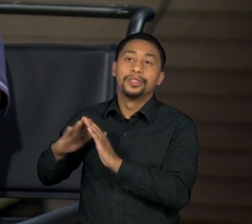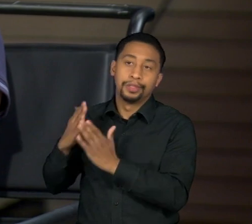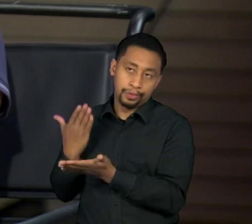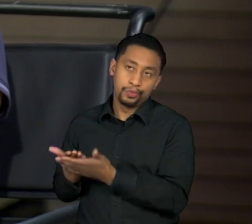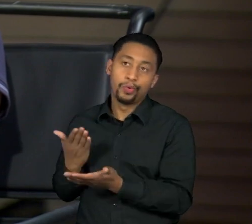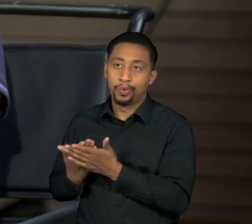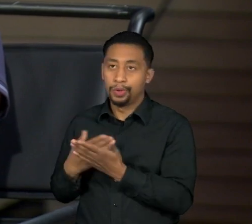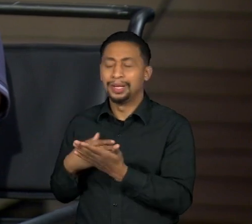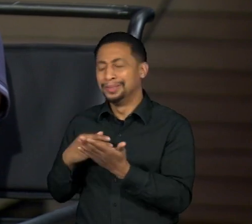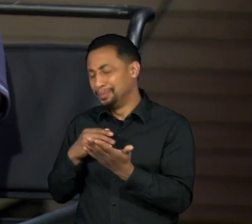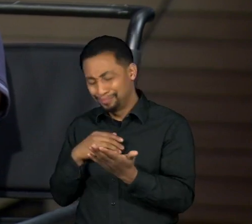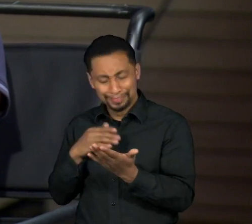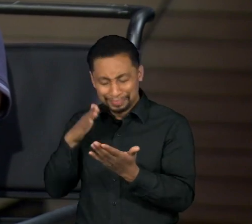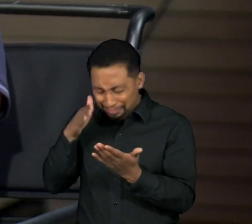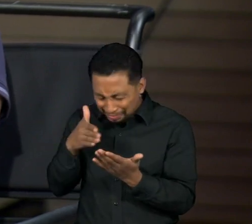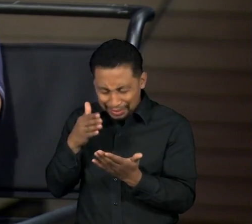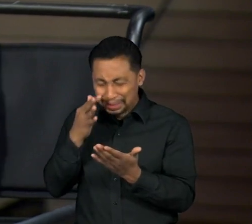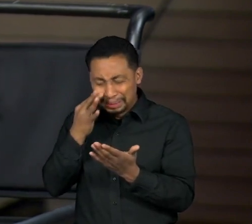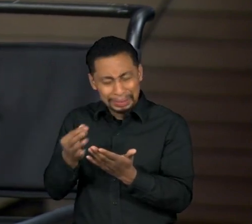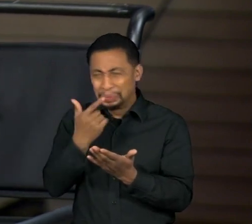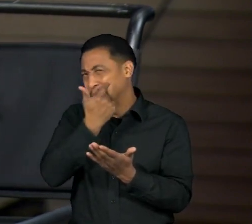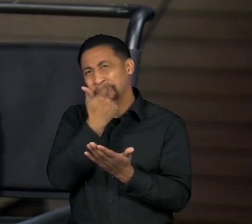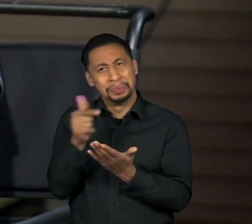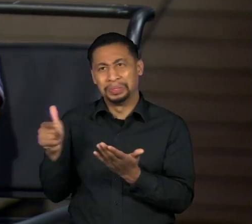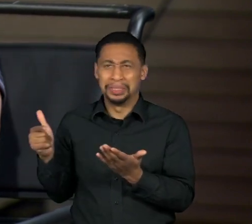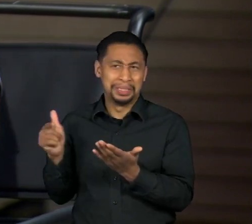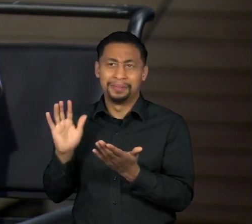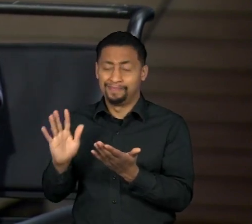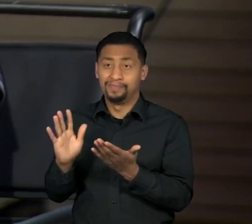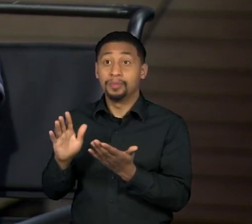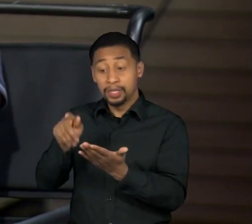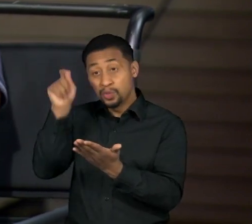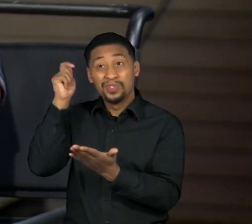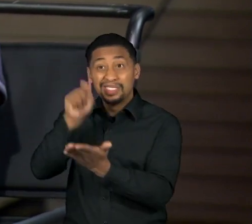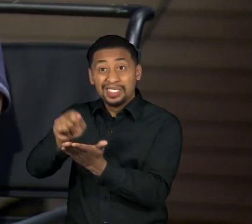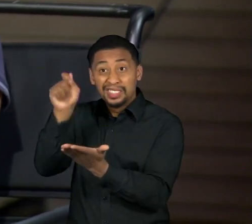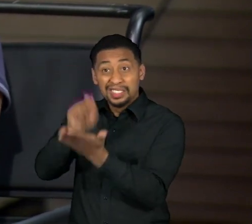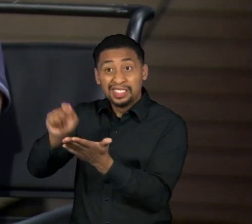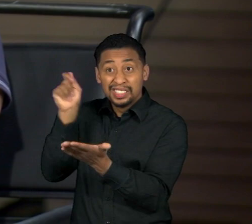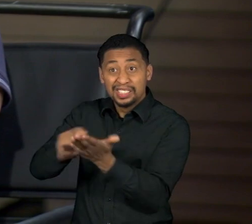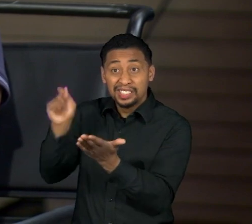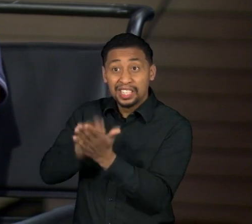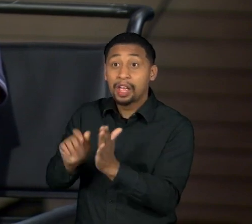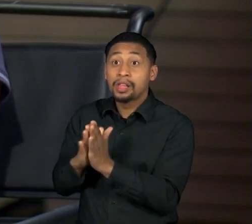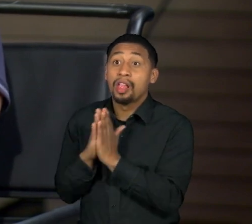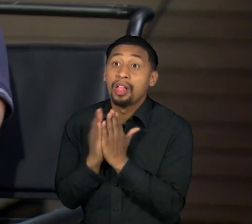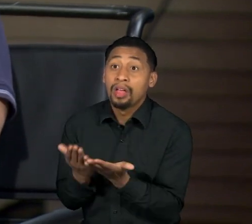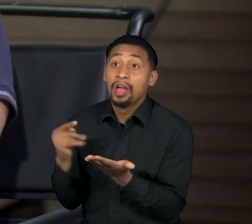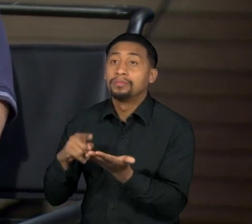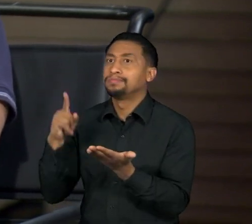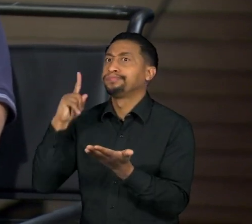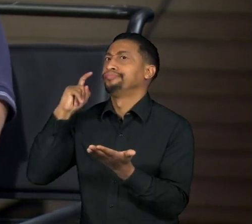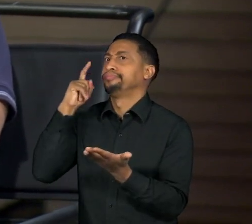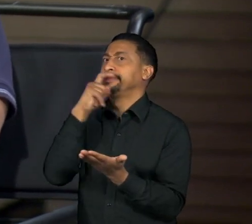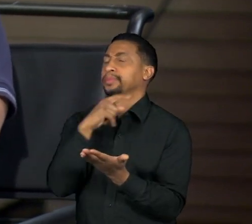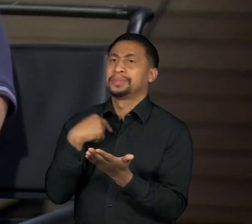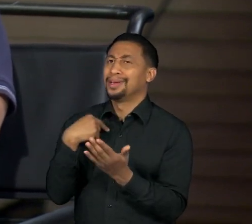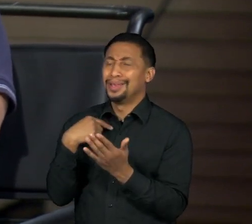Então, assim, escrever um livro ou ter esse tipo de obra seria impossível para alguém com a dislexia no nível que eu